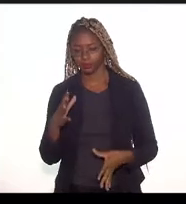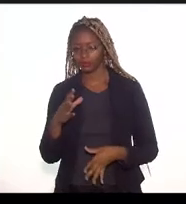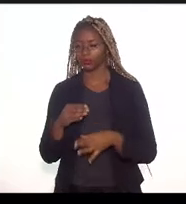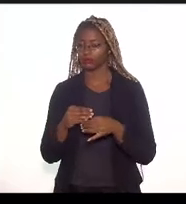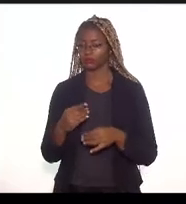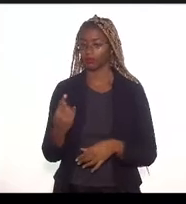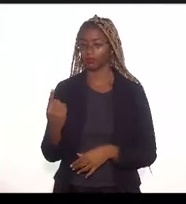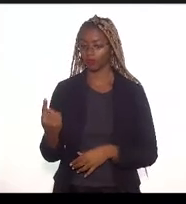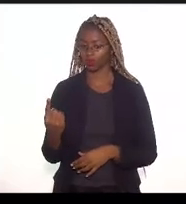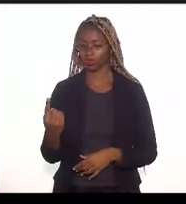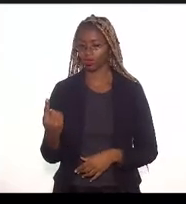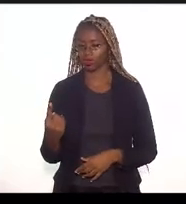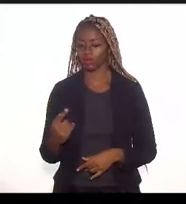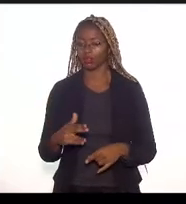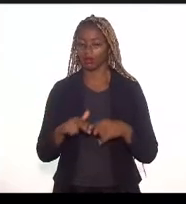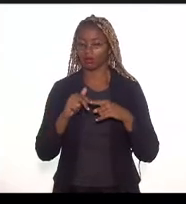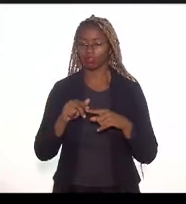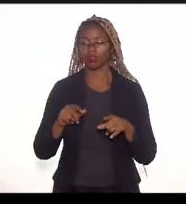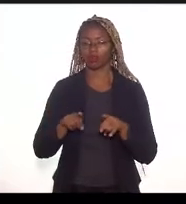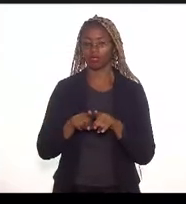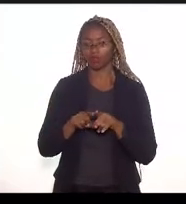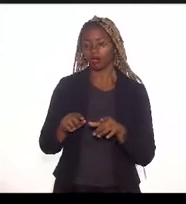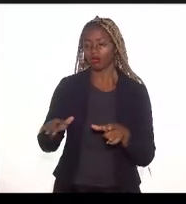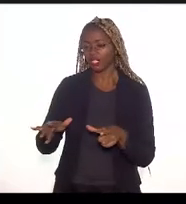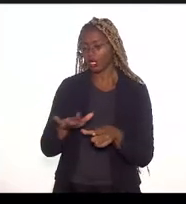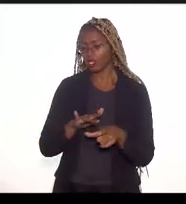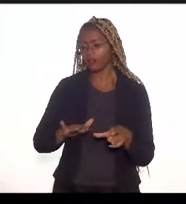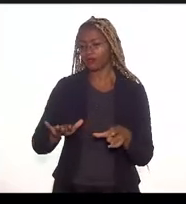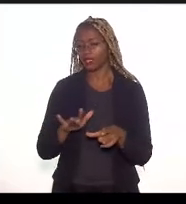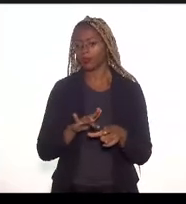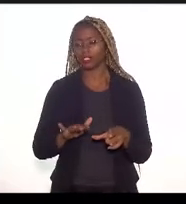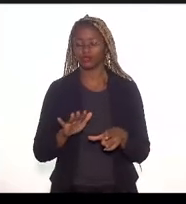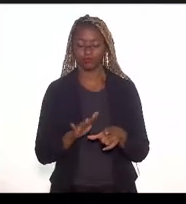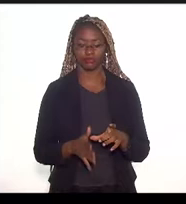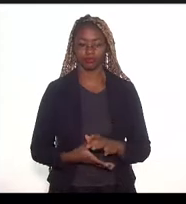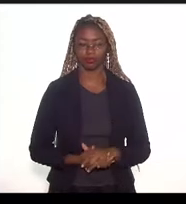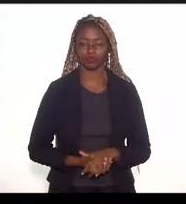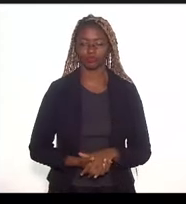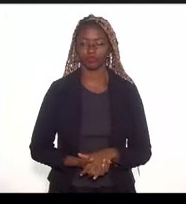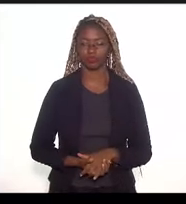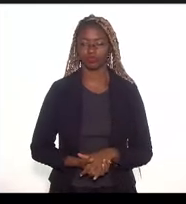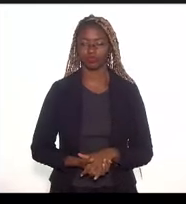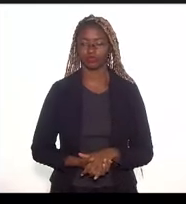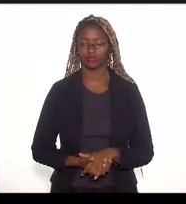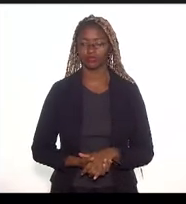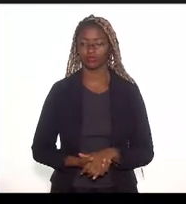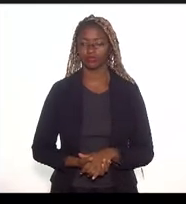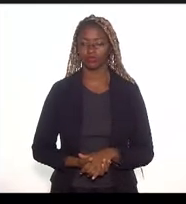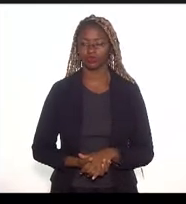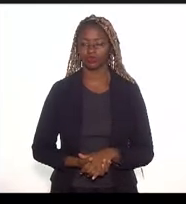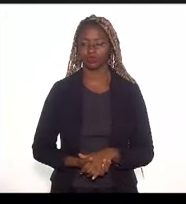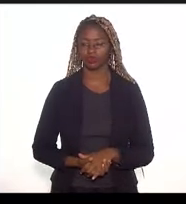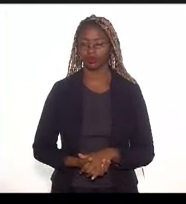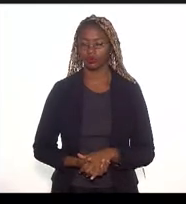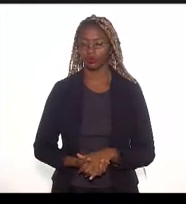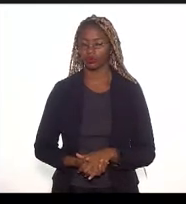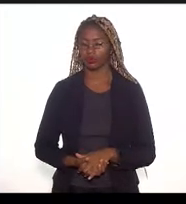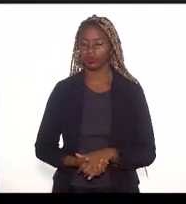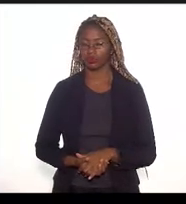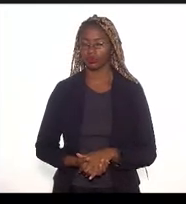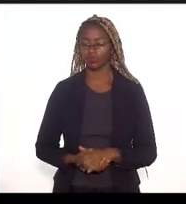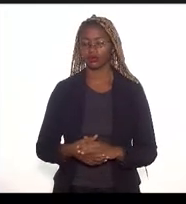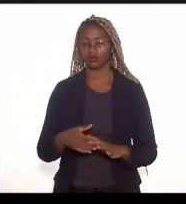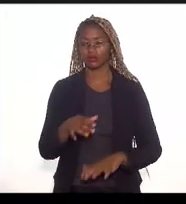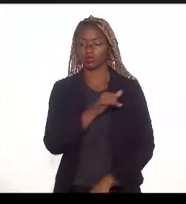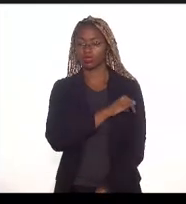também a questão do meio ambiente, que são muito menos poluentes e podem trazer muito recurso ao estado do Rio de